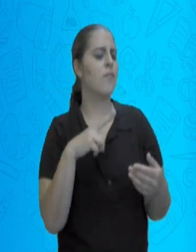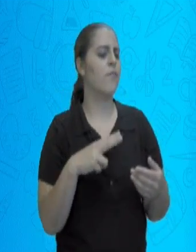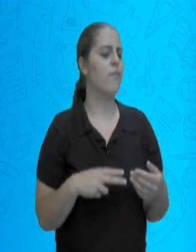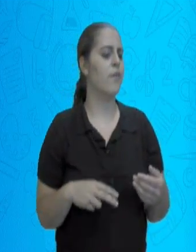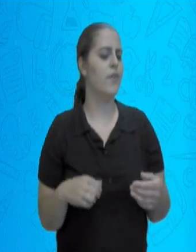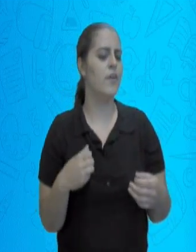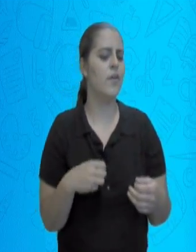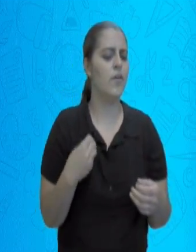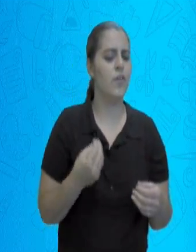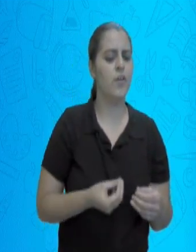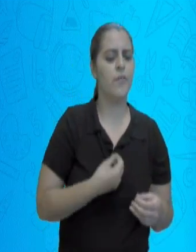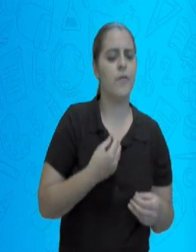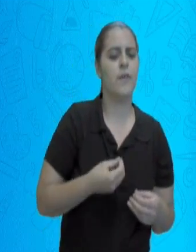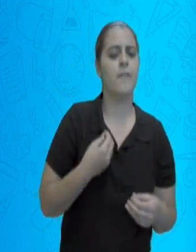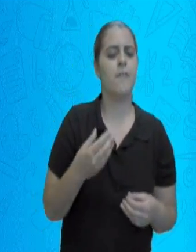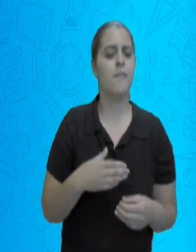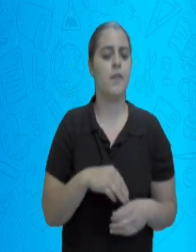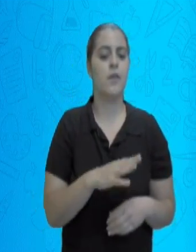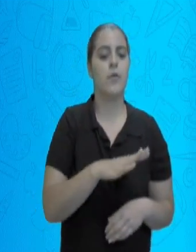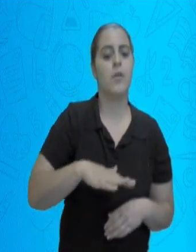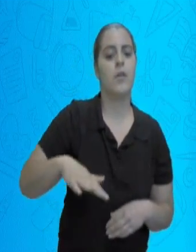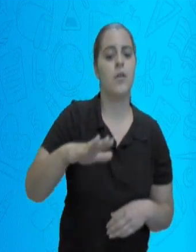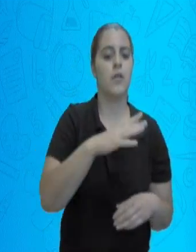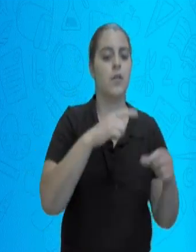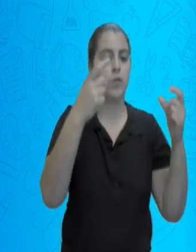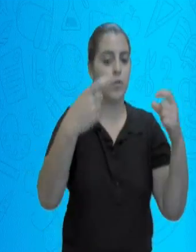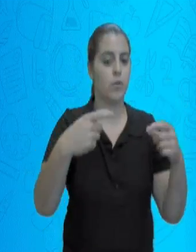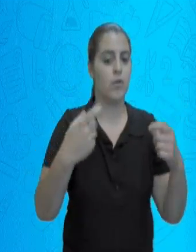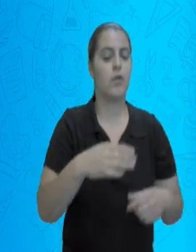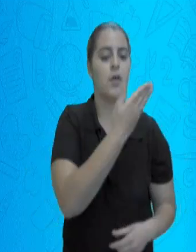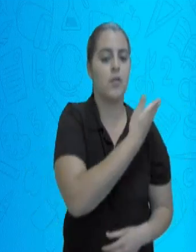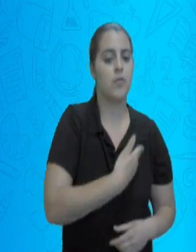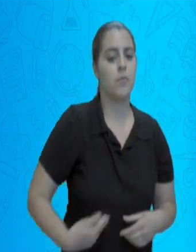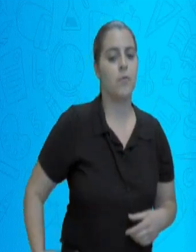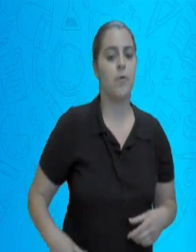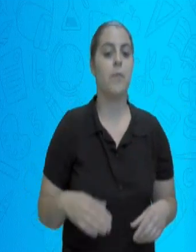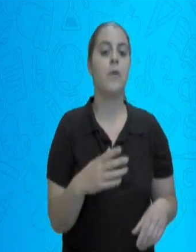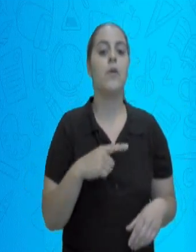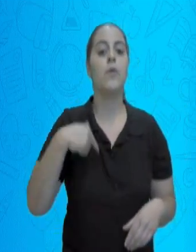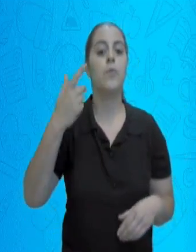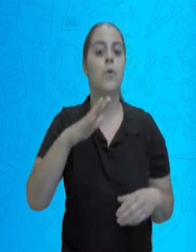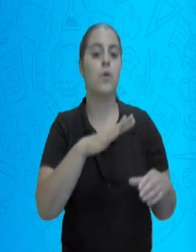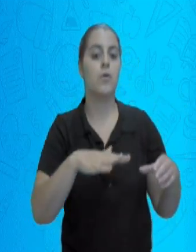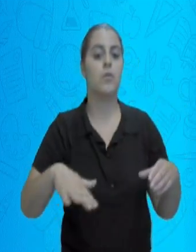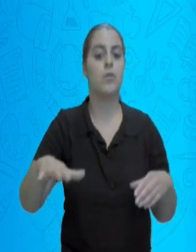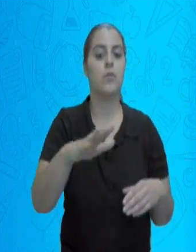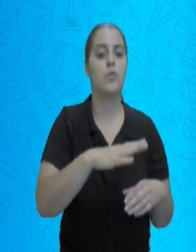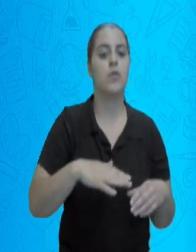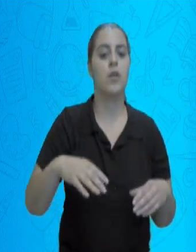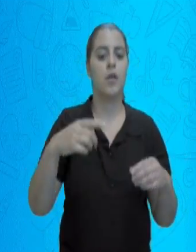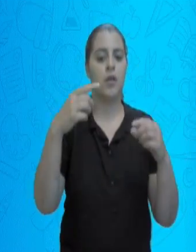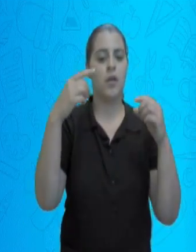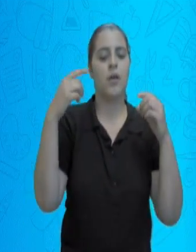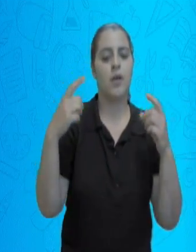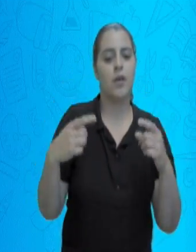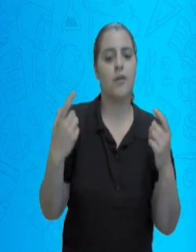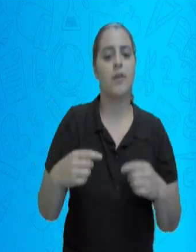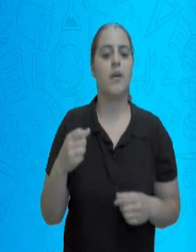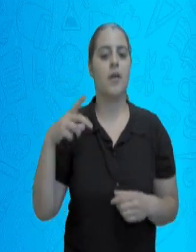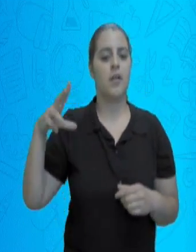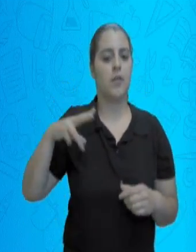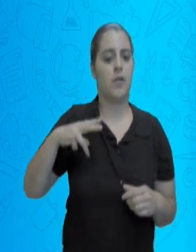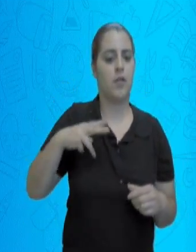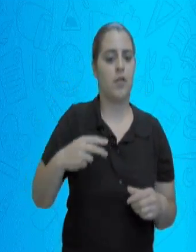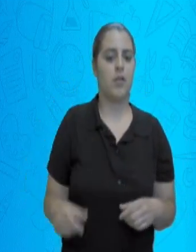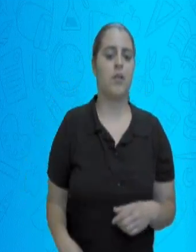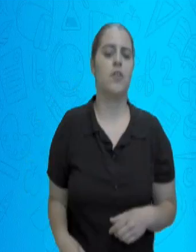participou, já frequentou espaços públicos e quais são os espaços privados. Se você tiver alguma dúvida, é só voltar